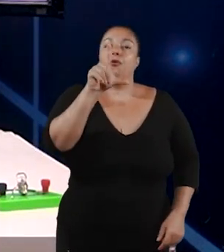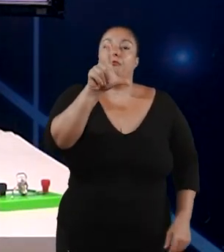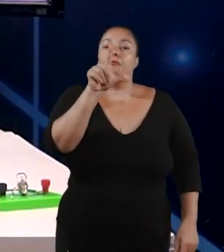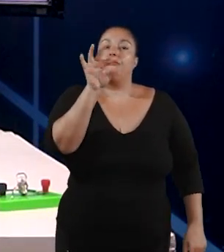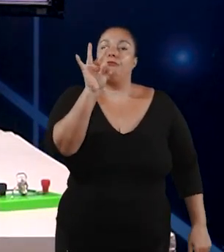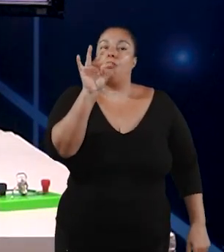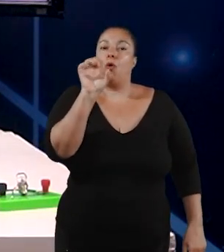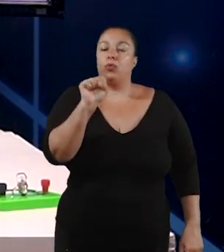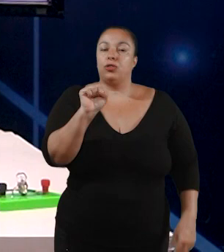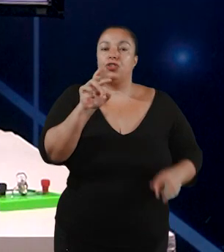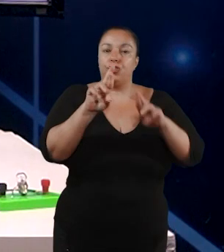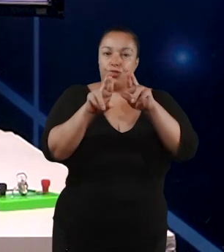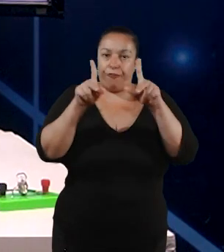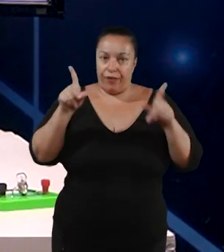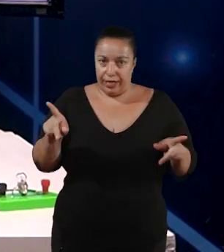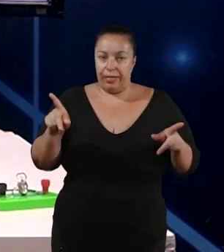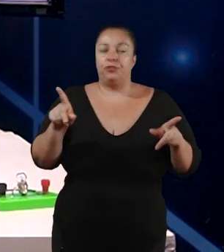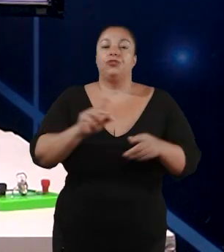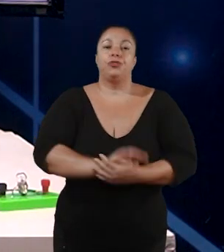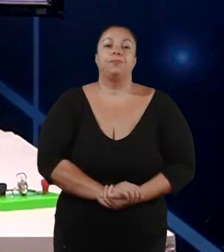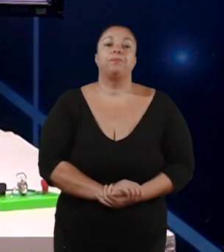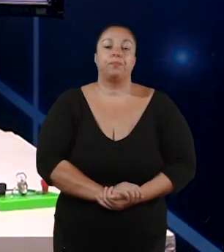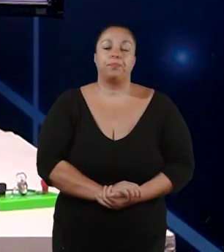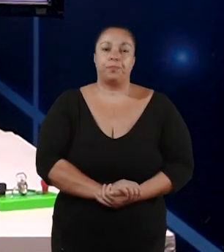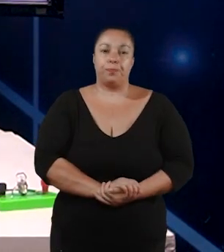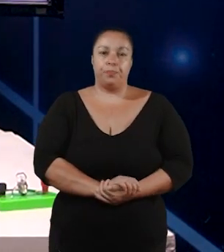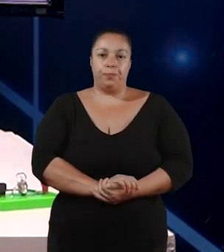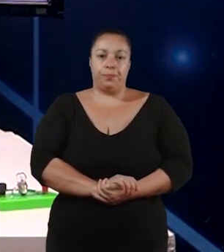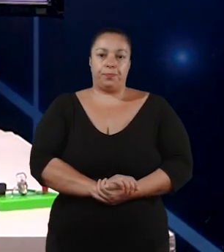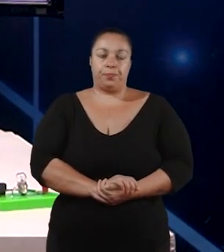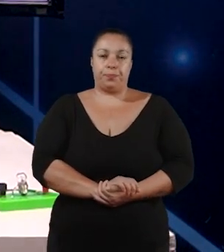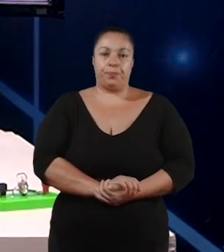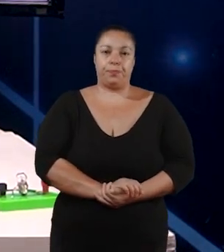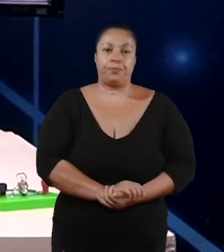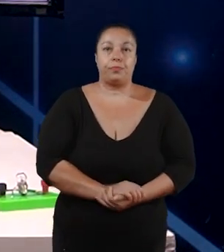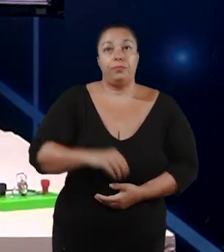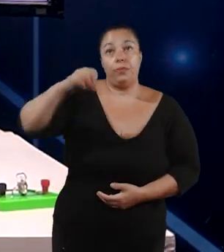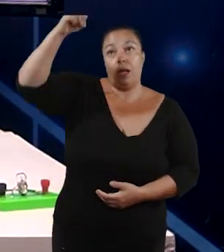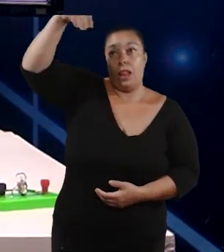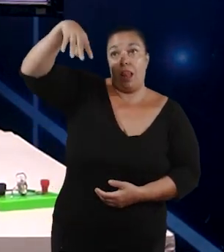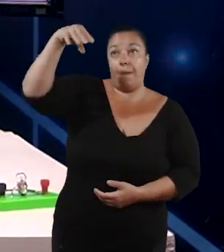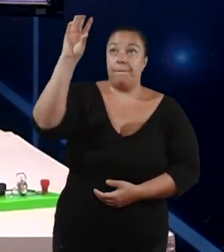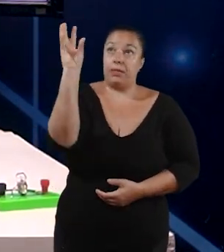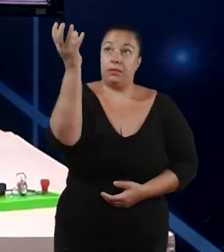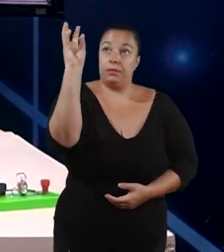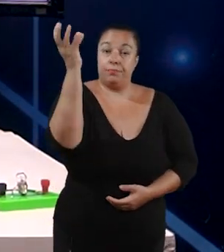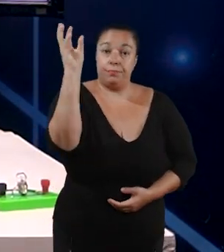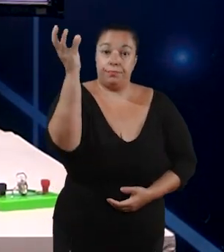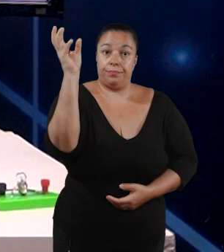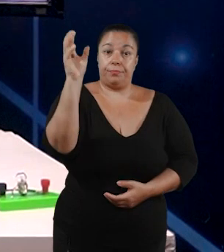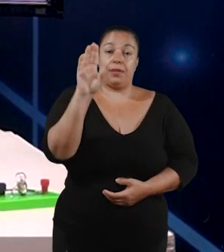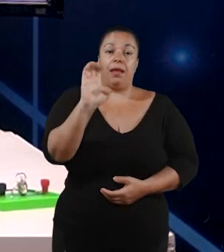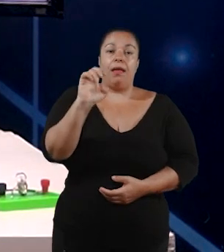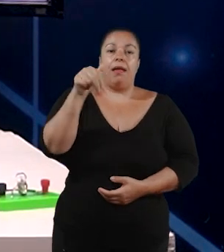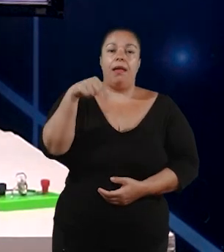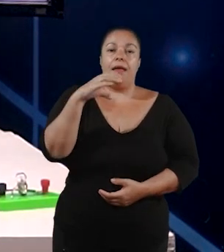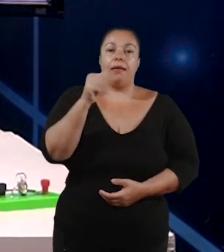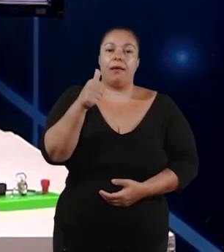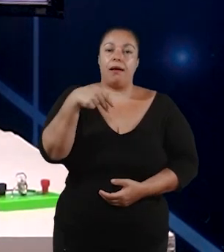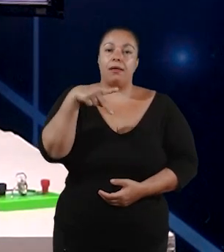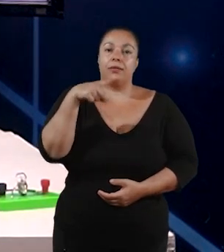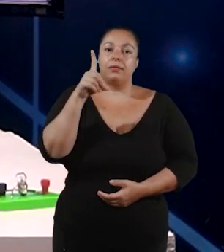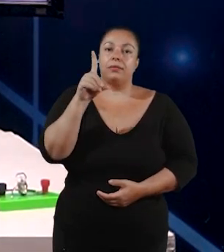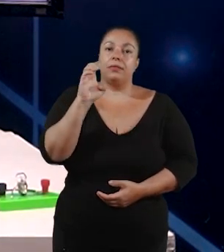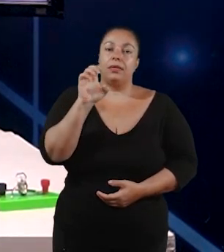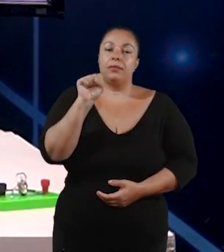Com a sua tensão, que nós chamamos assim. Lâmpada incandescente. Então, a primeira lâmpada que surgiu foi incandescente, tá?